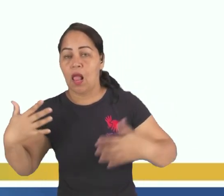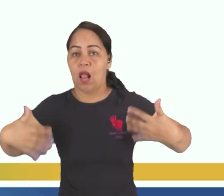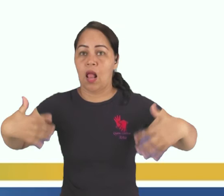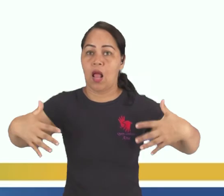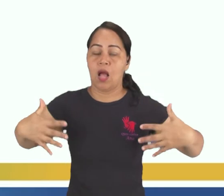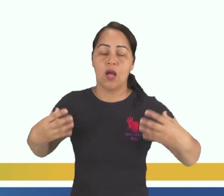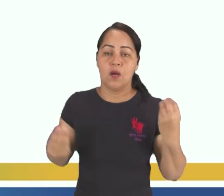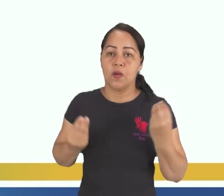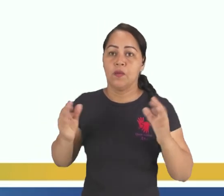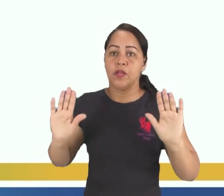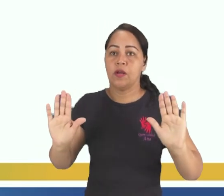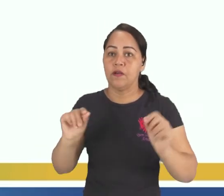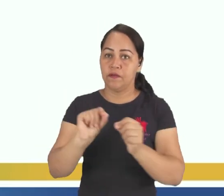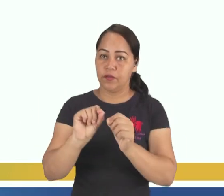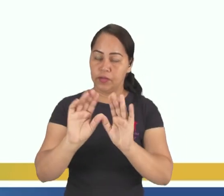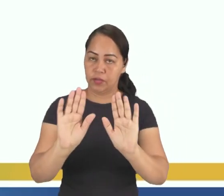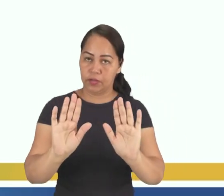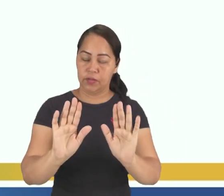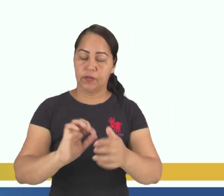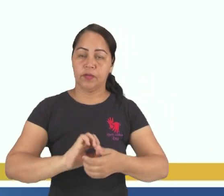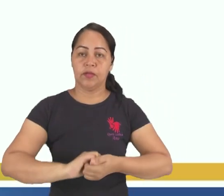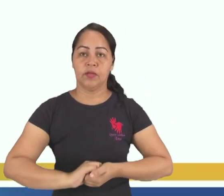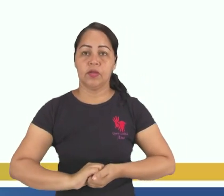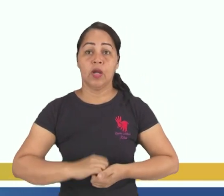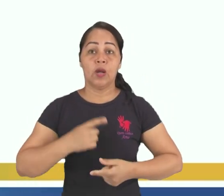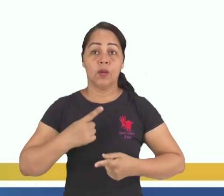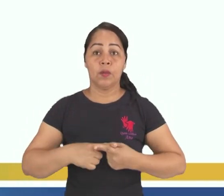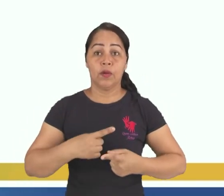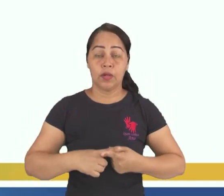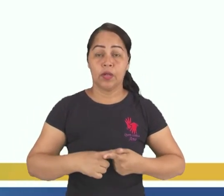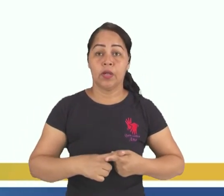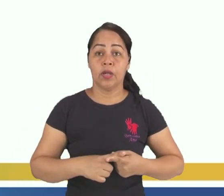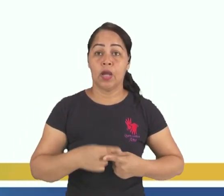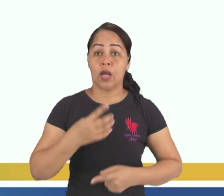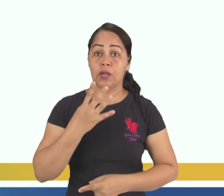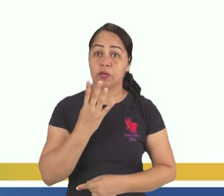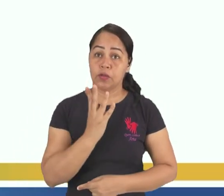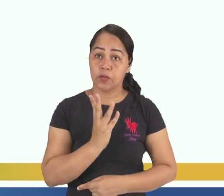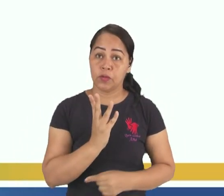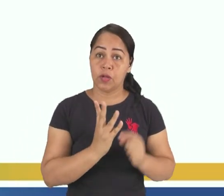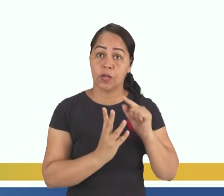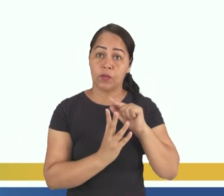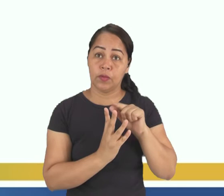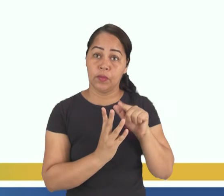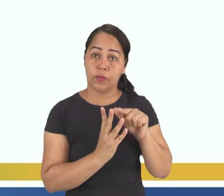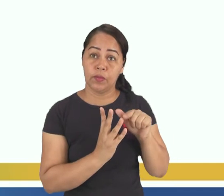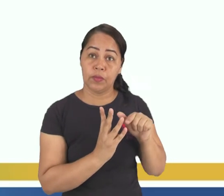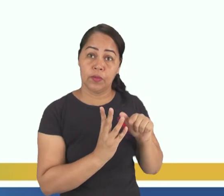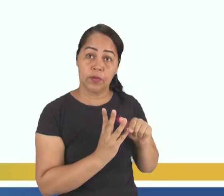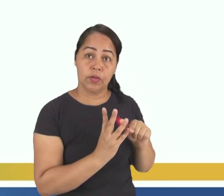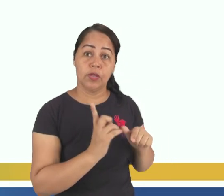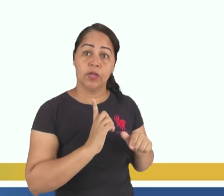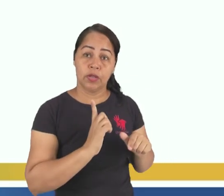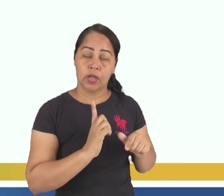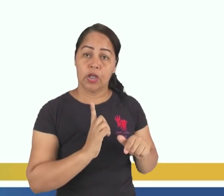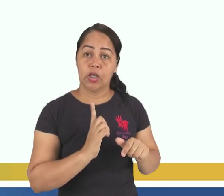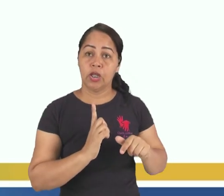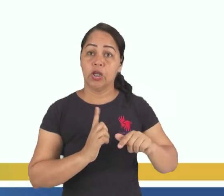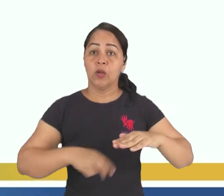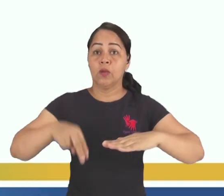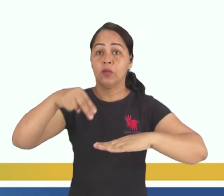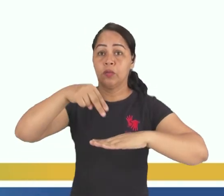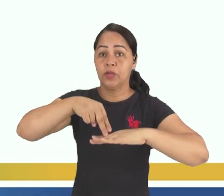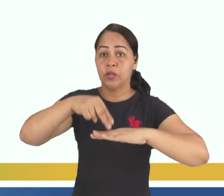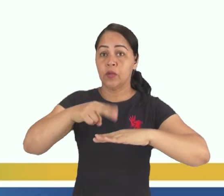né? Mas a gente pode observar o seguinte, que as quatro possuem o mesmo numerador e